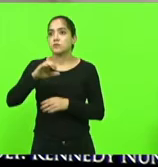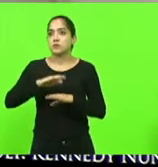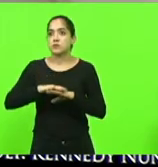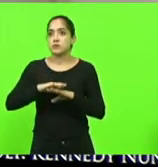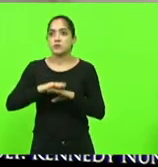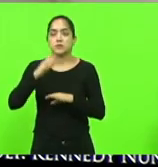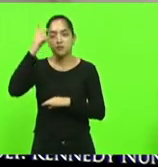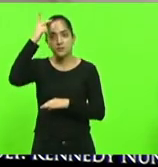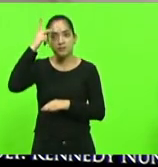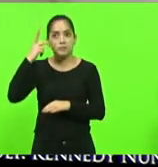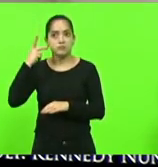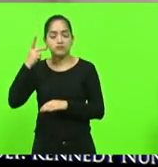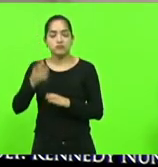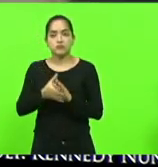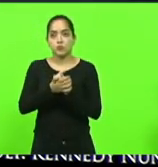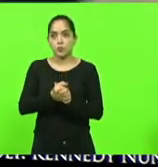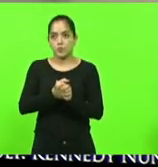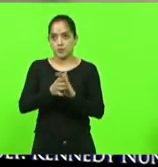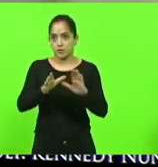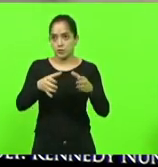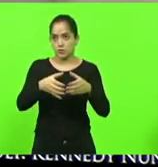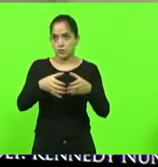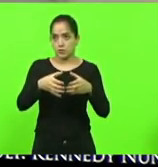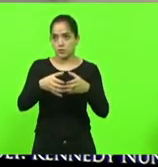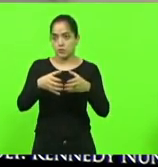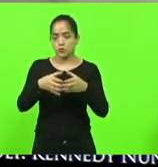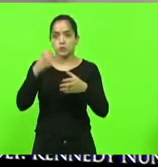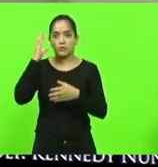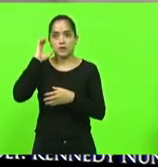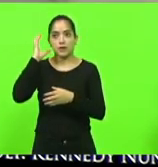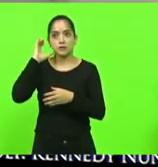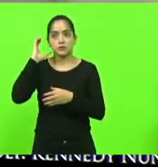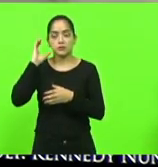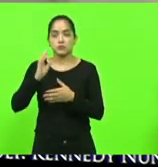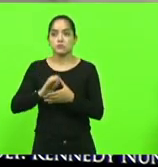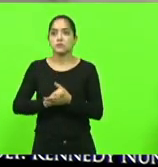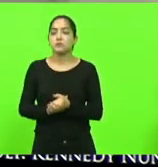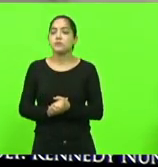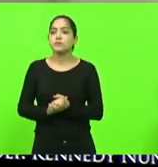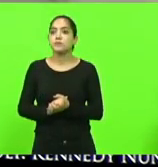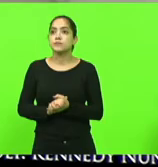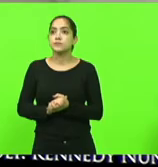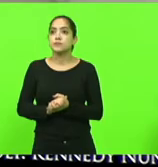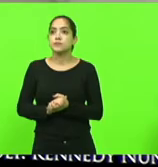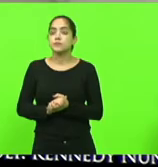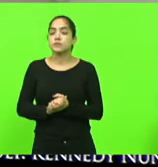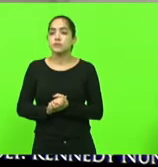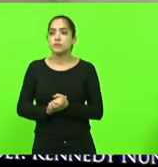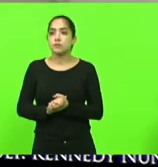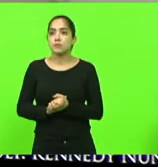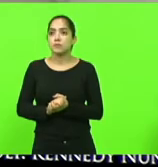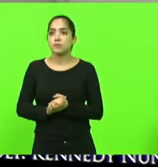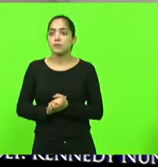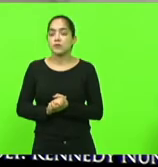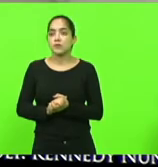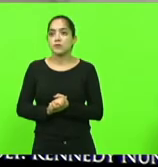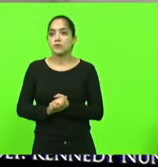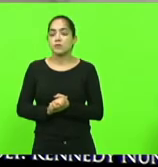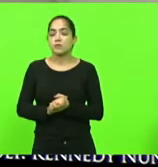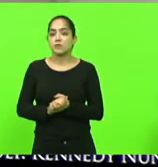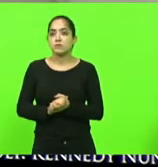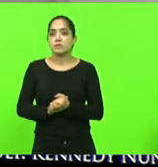Paulinha. Cumprimentando o grupo Rádio Cipó dos Caetés. Pelos seus